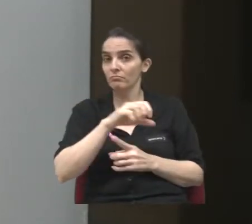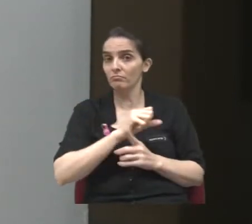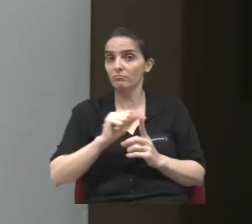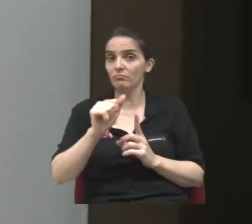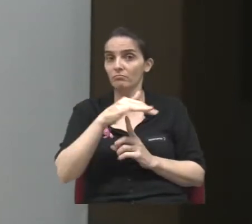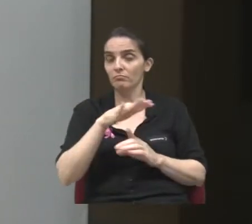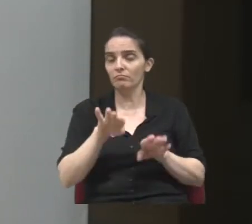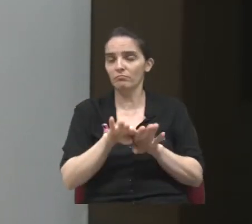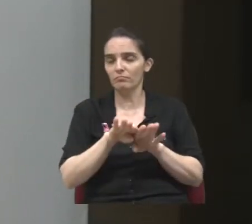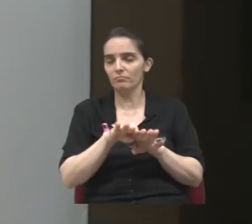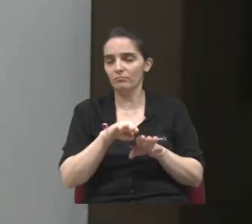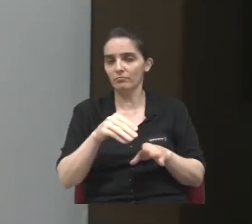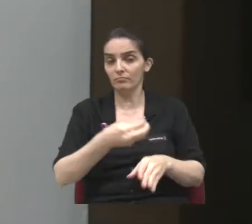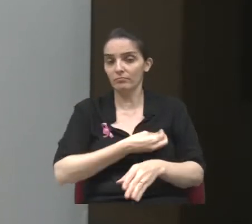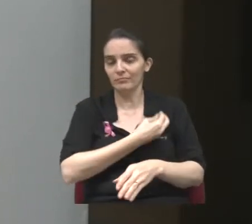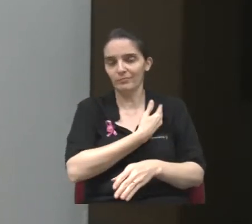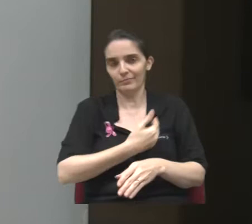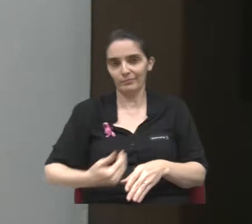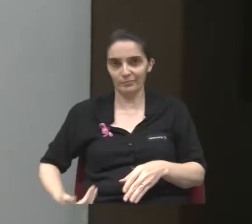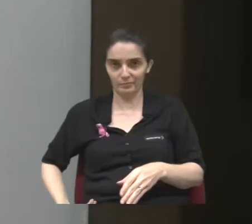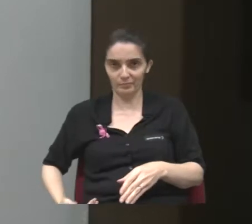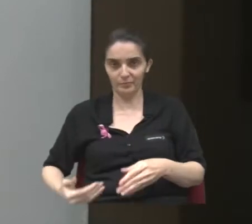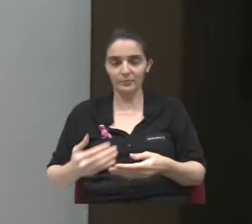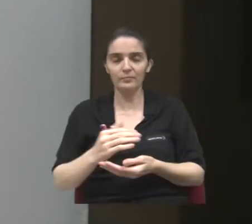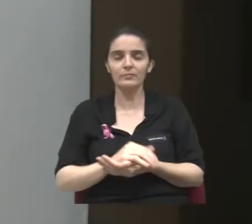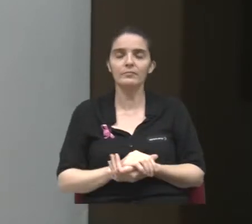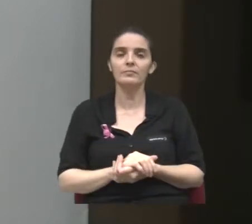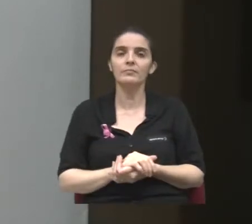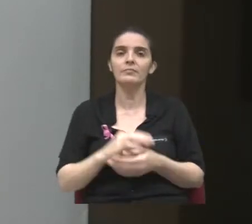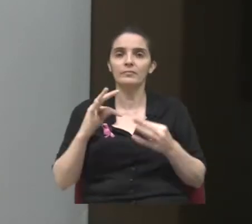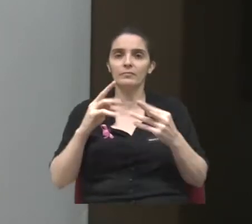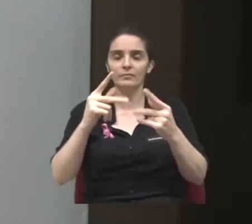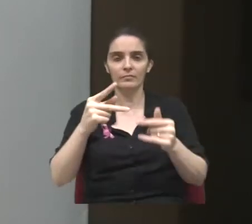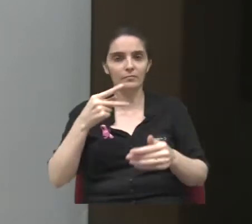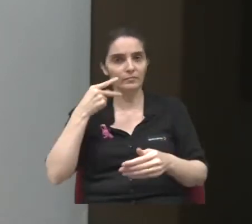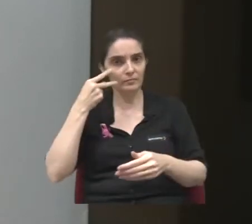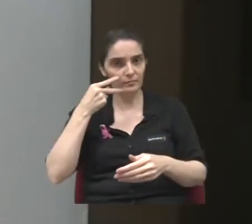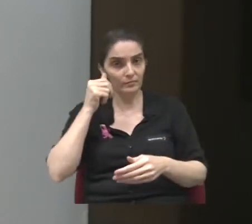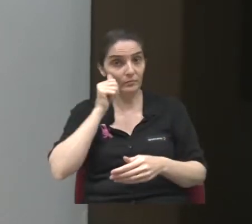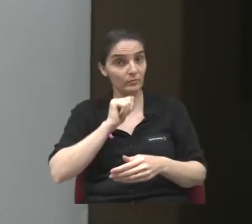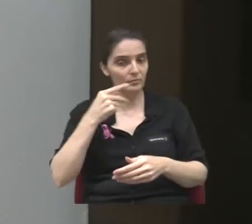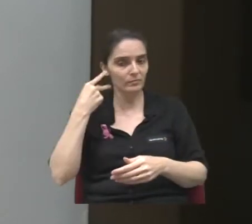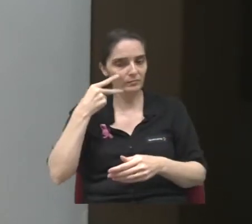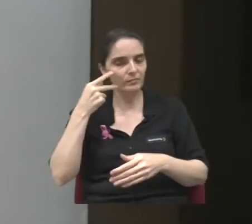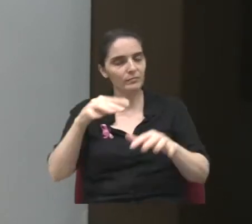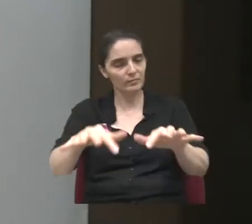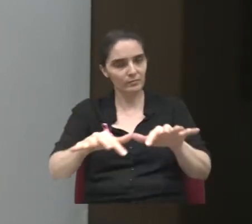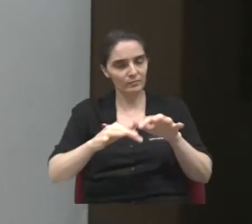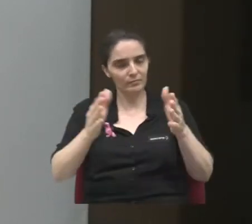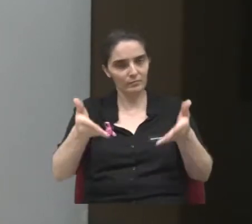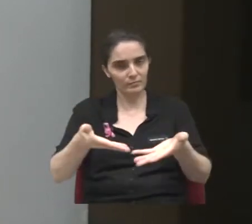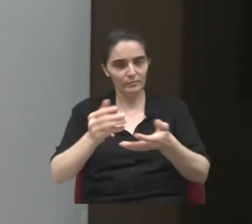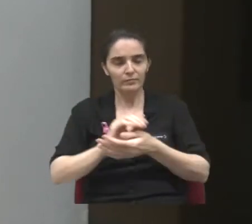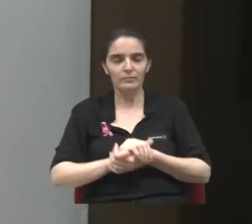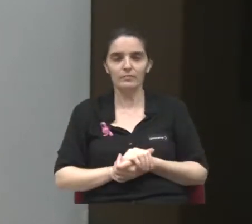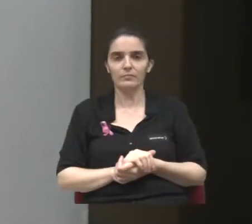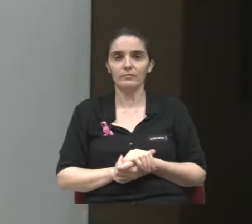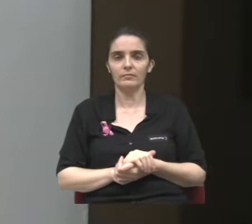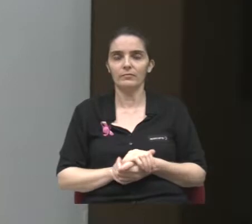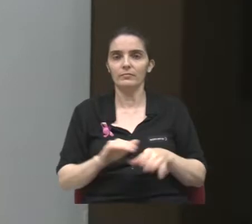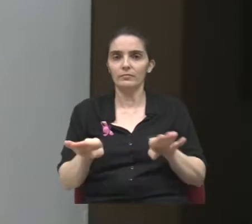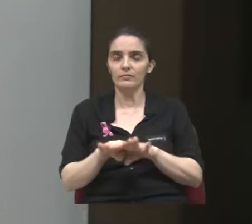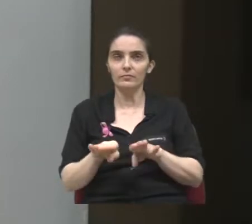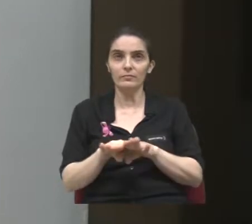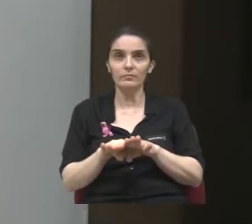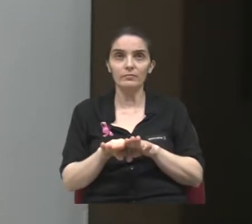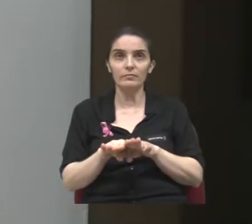E aqui eu homenageio a todas as vereadoras que fazem parte desse plenário. E a possibilidade também de